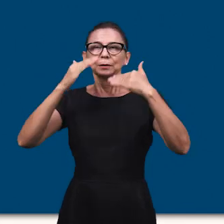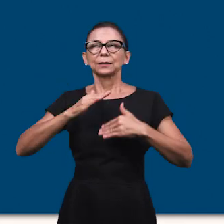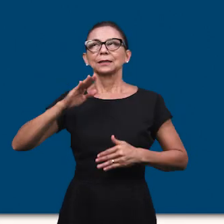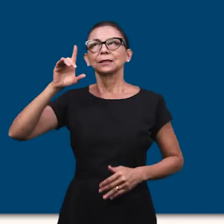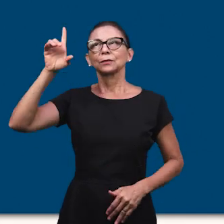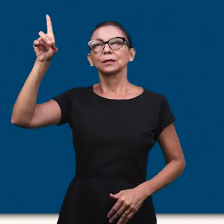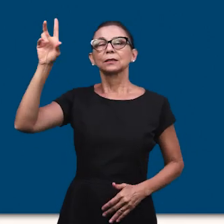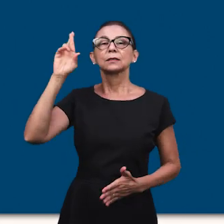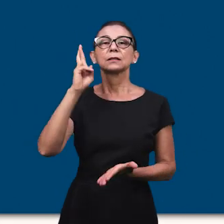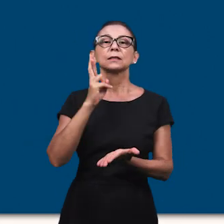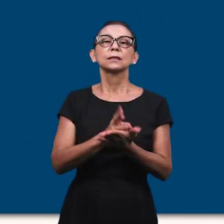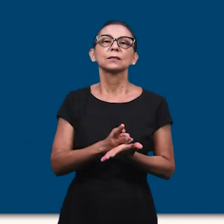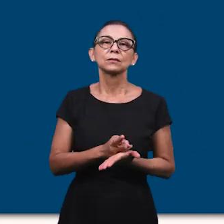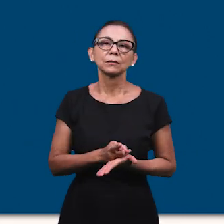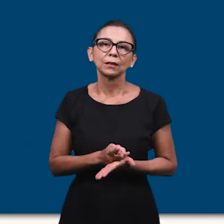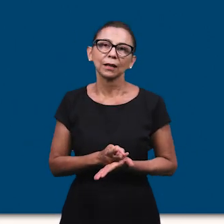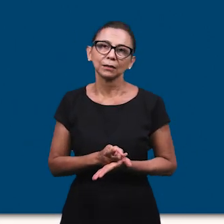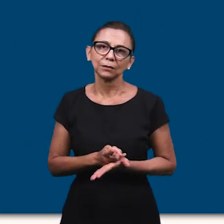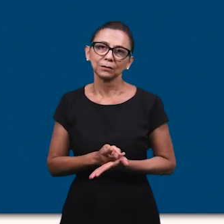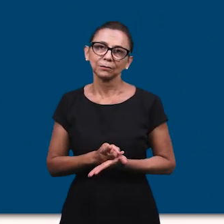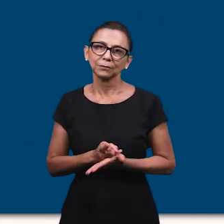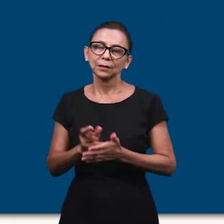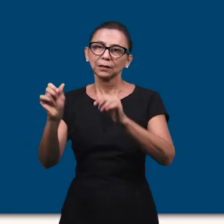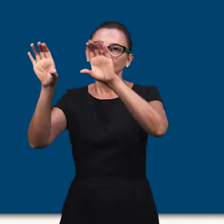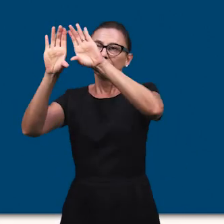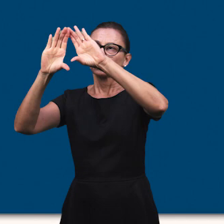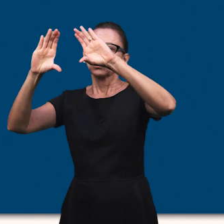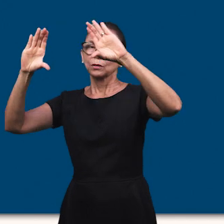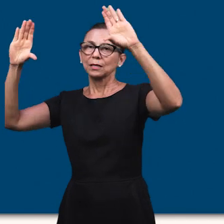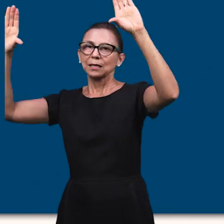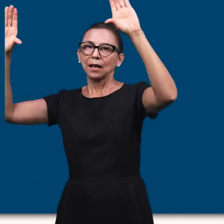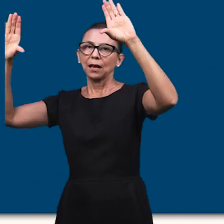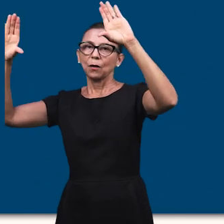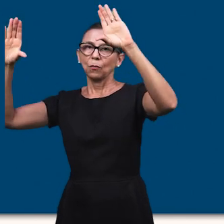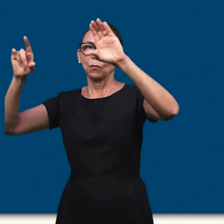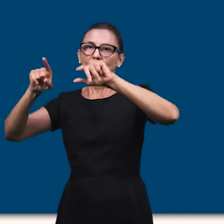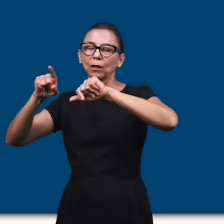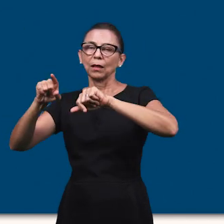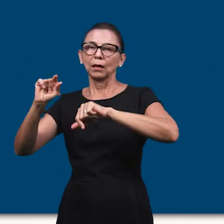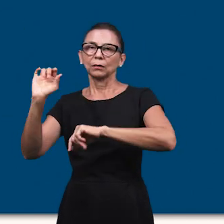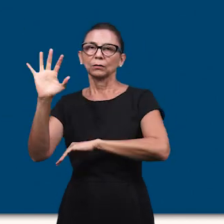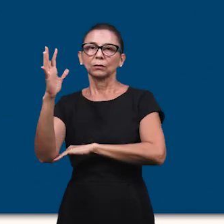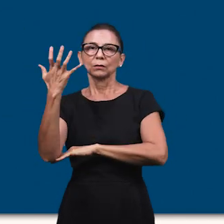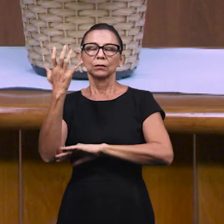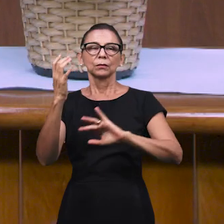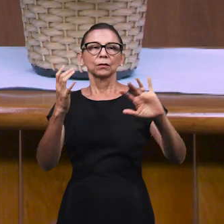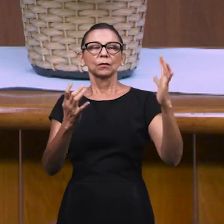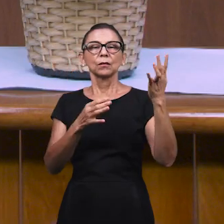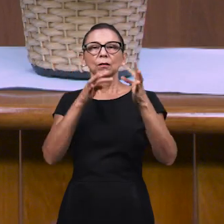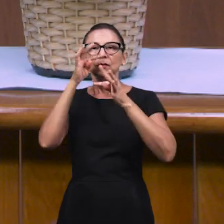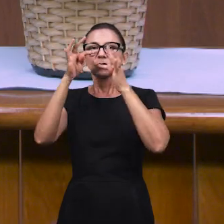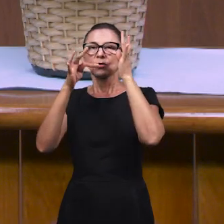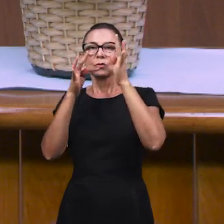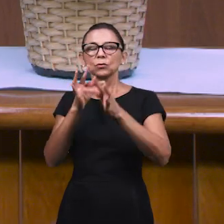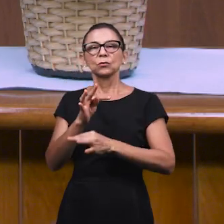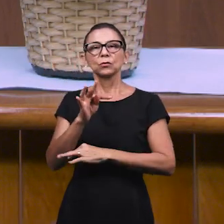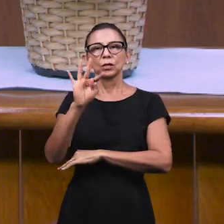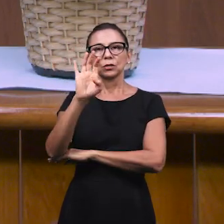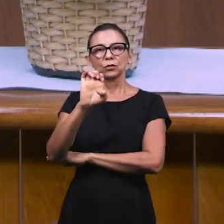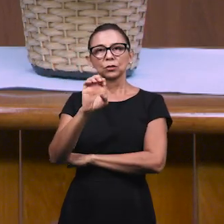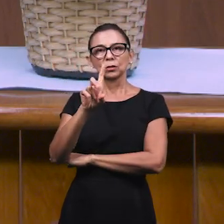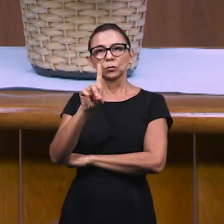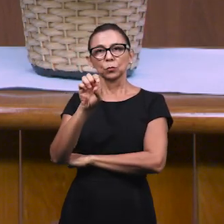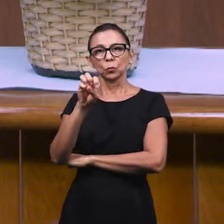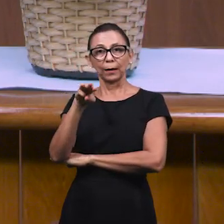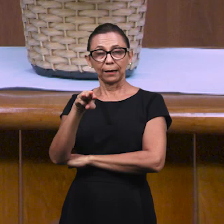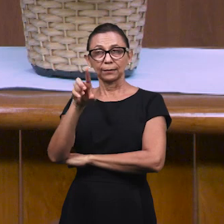resultado foi o quê? Ele foi lançado fora e ele foi impedido de entrar. Olha só, o homem, ele teve uma consequência.